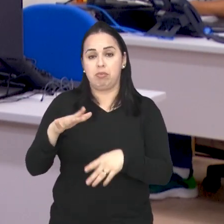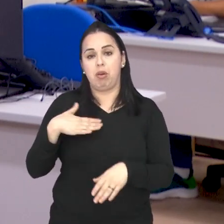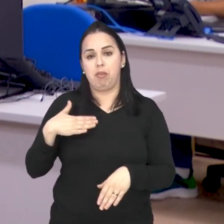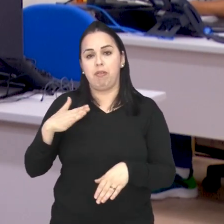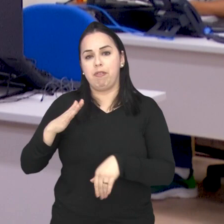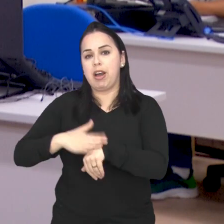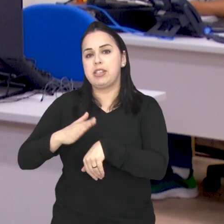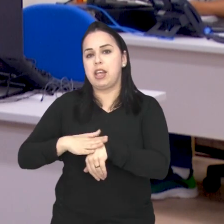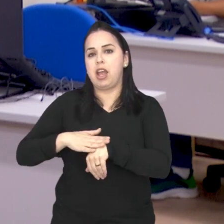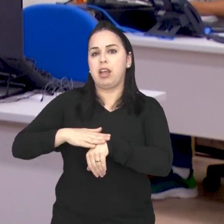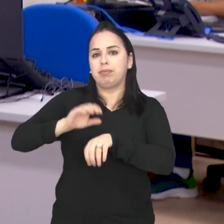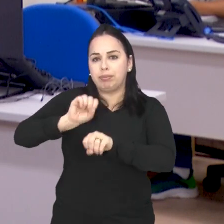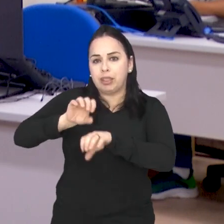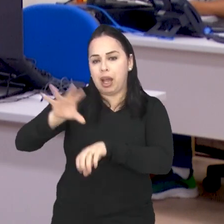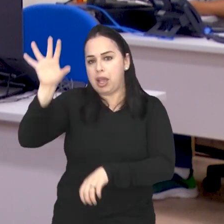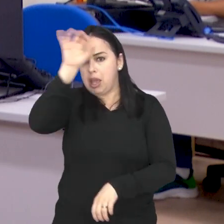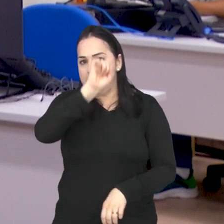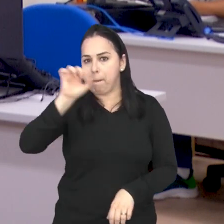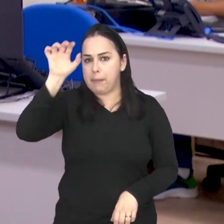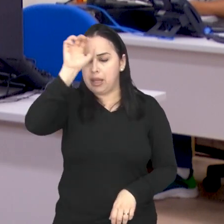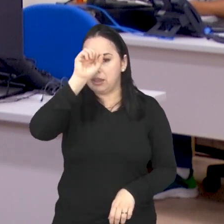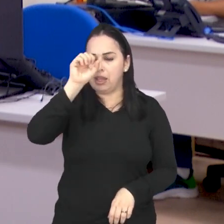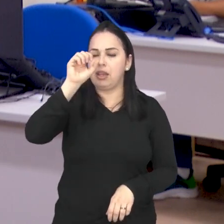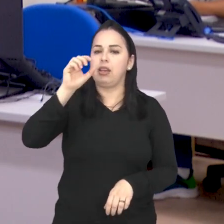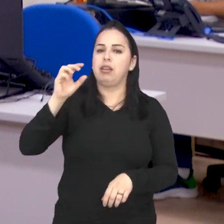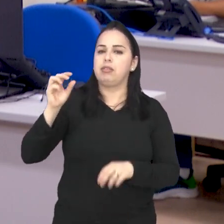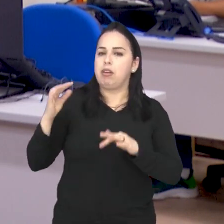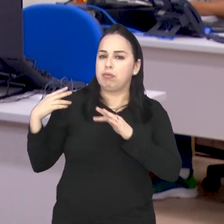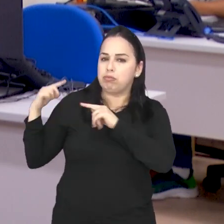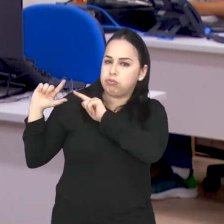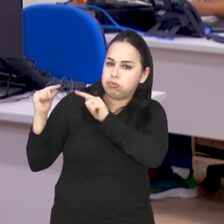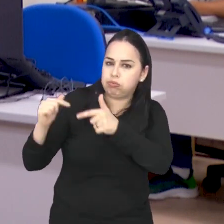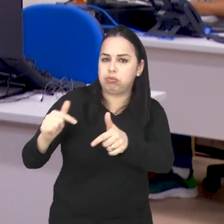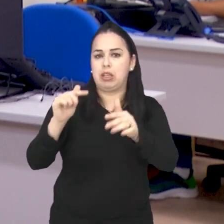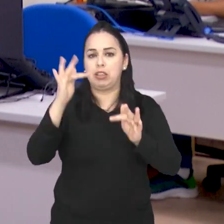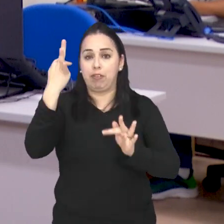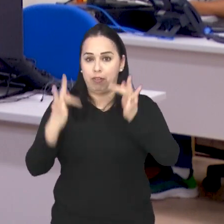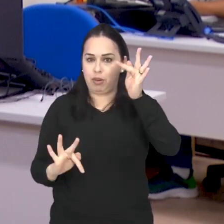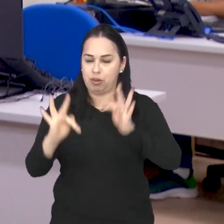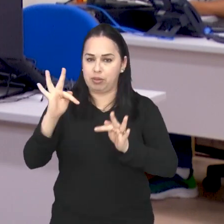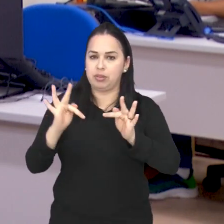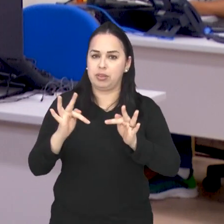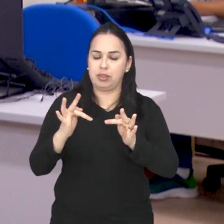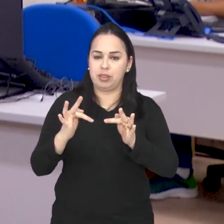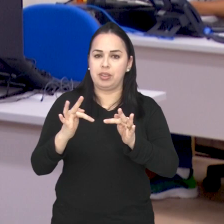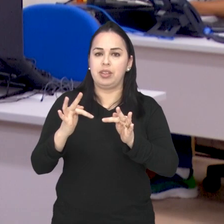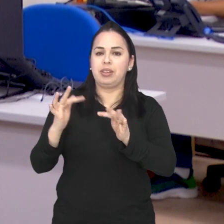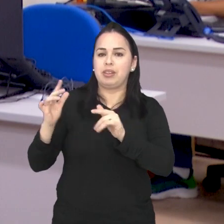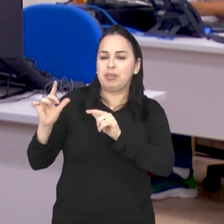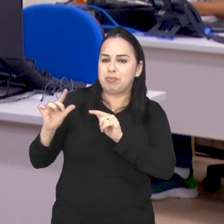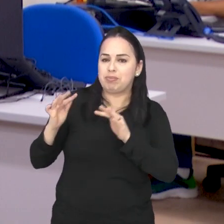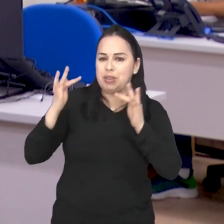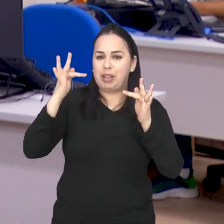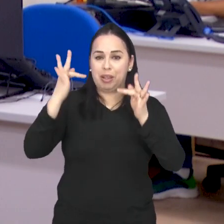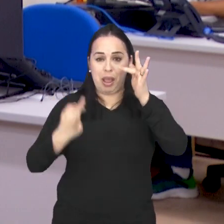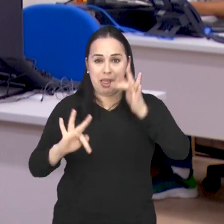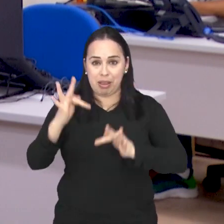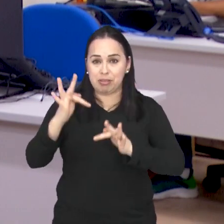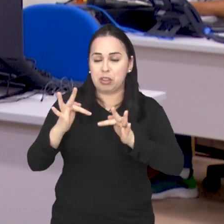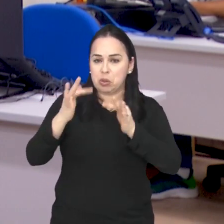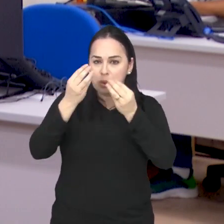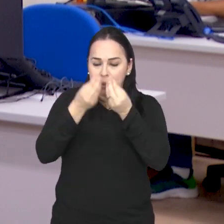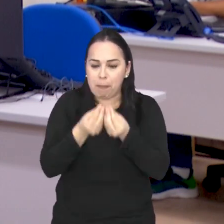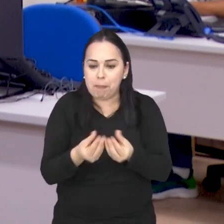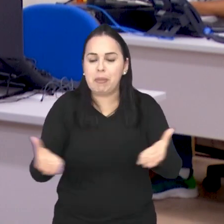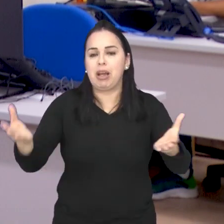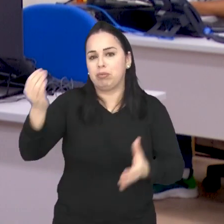ações educativas para conhecer mais de perto as nossas tradições aqui do folclore brasileiro. Forma de garantir que todo este conhecimento não vai